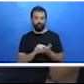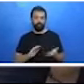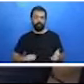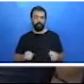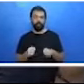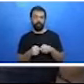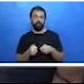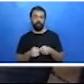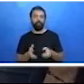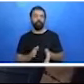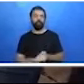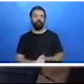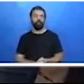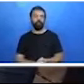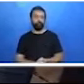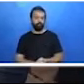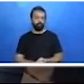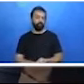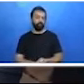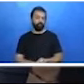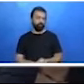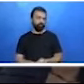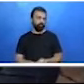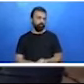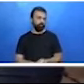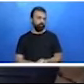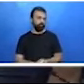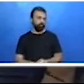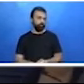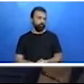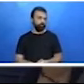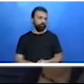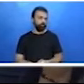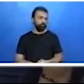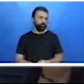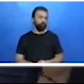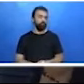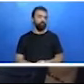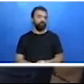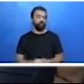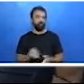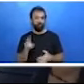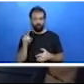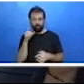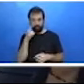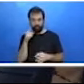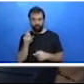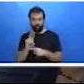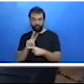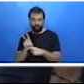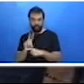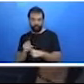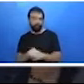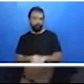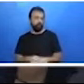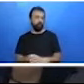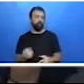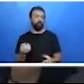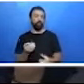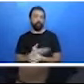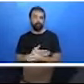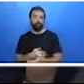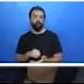ó, vocês vão resolver os exercícios e assistir ao caos do caçador, em cordel, estilogravura e em animação. Terminar